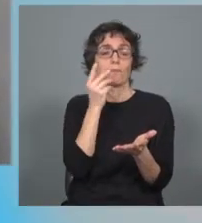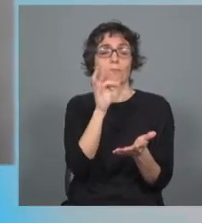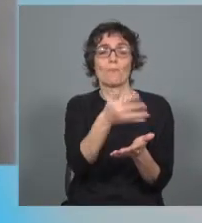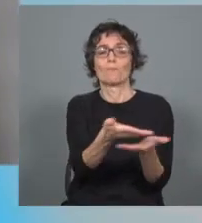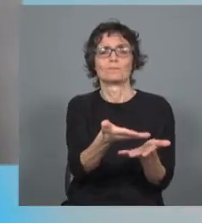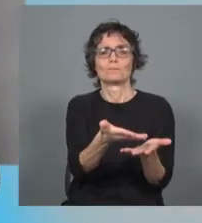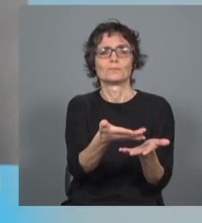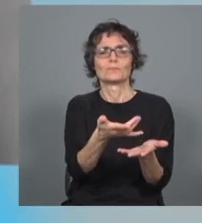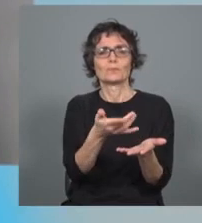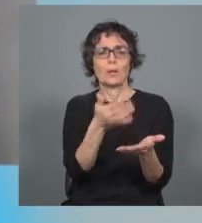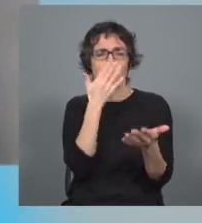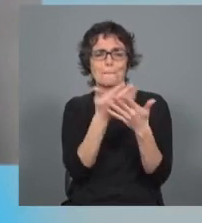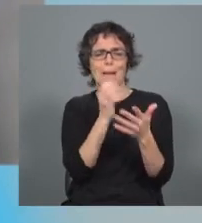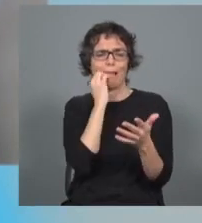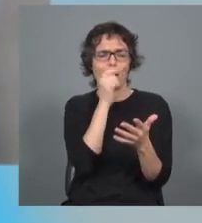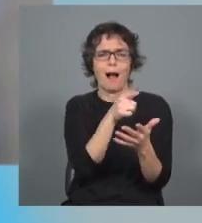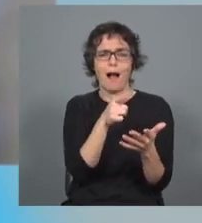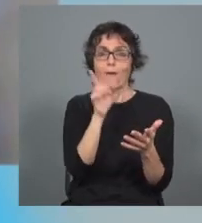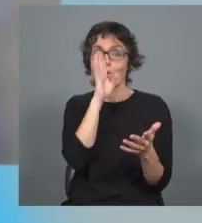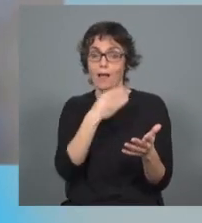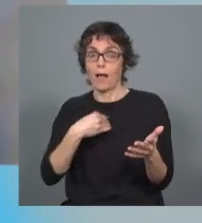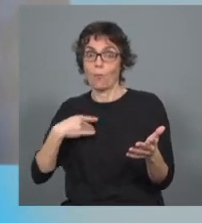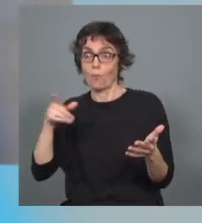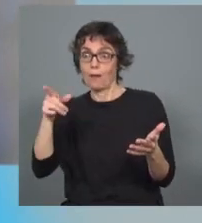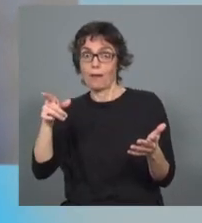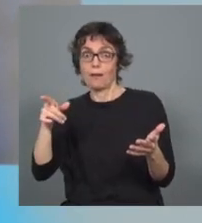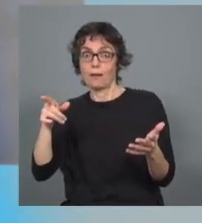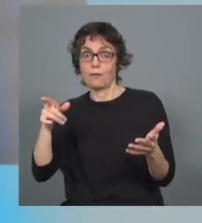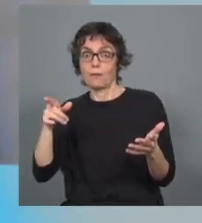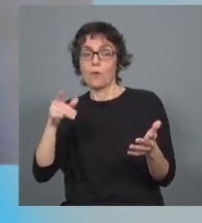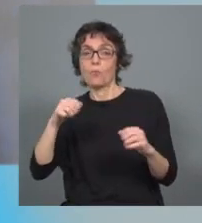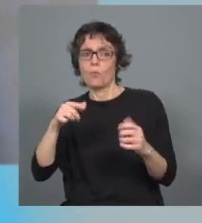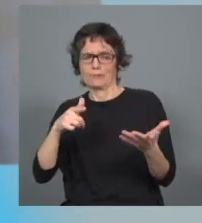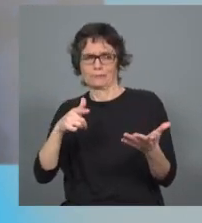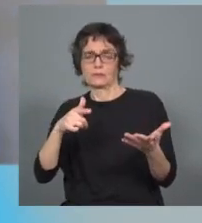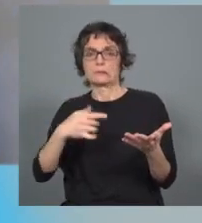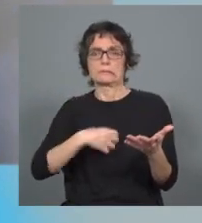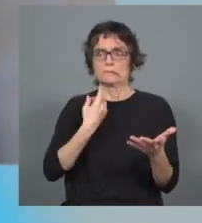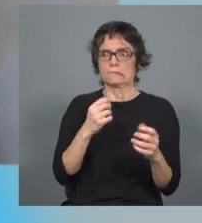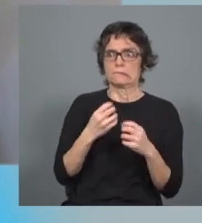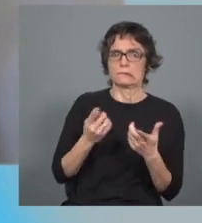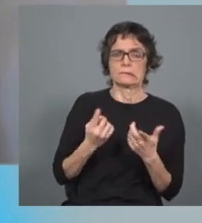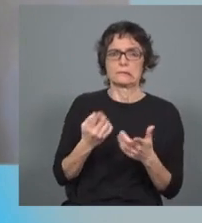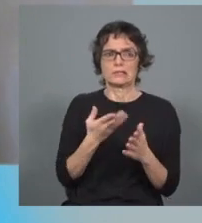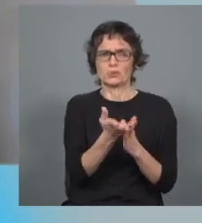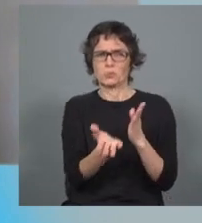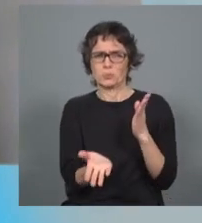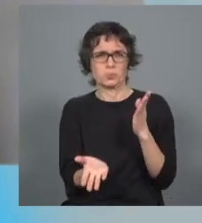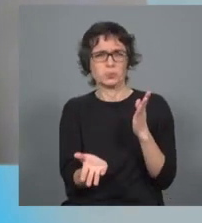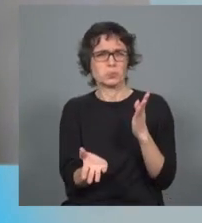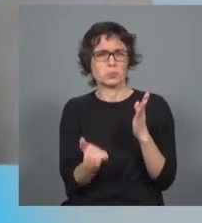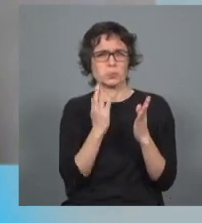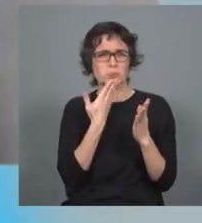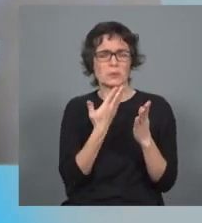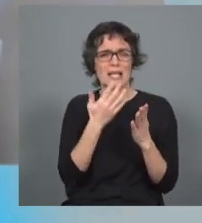gravidade extrema, de acordo com o consenso dos médicos, é uma coisa muito indefinida, muito variada, dá lugar a variações e, sobretudo, dá lugar